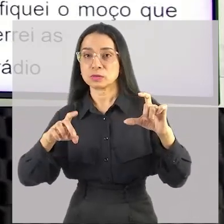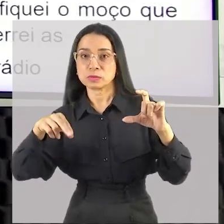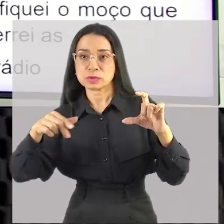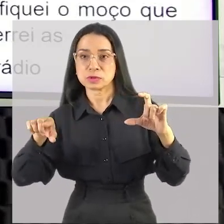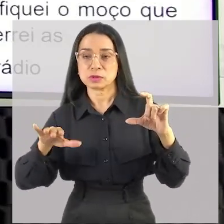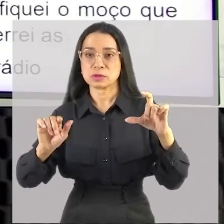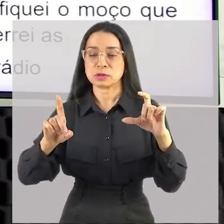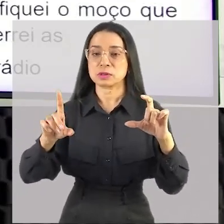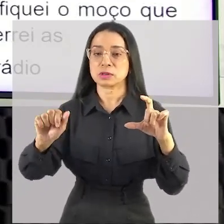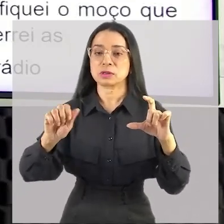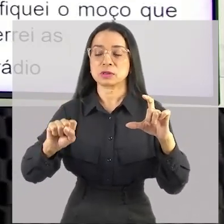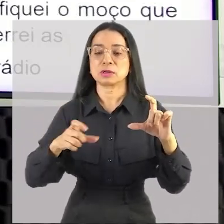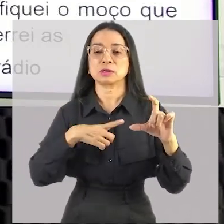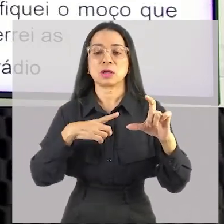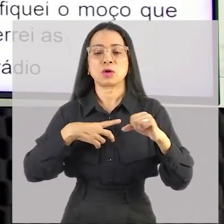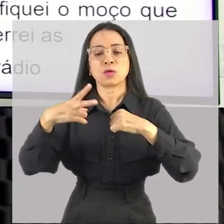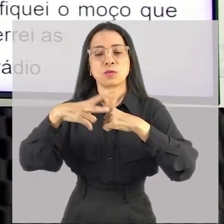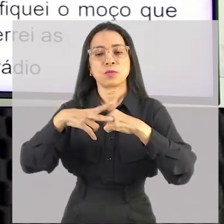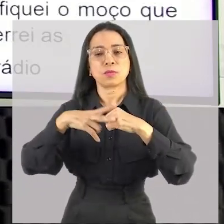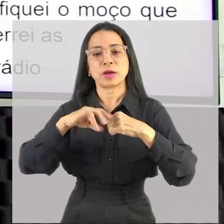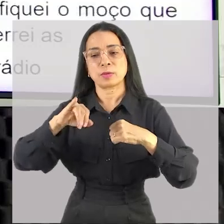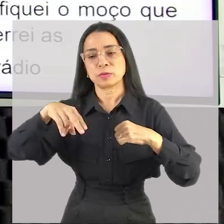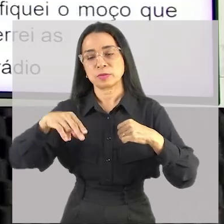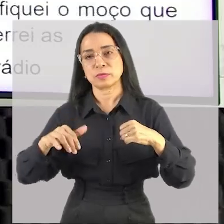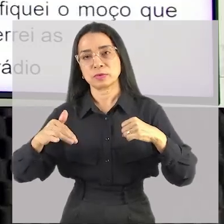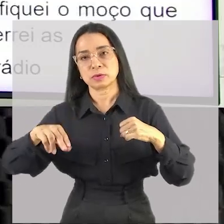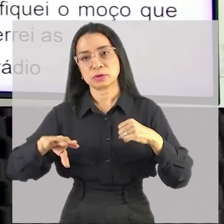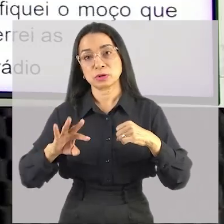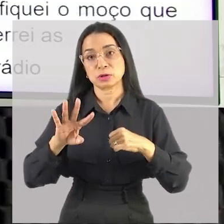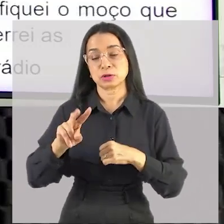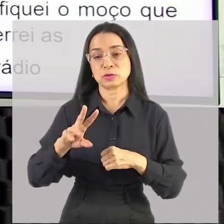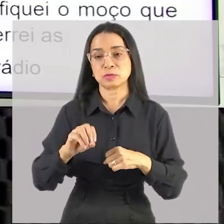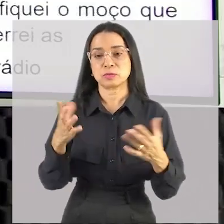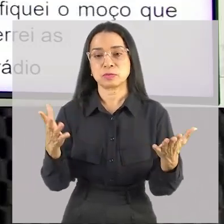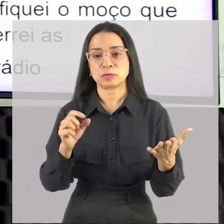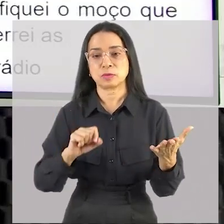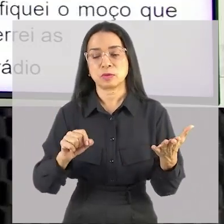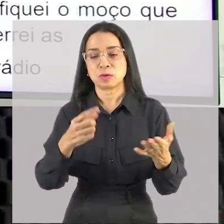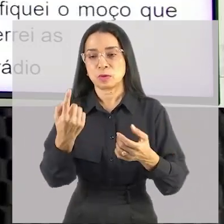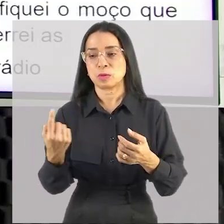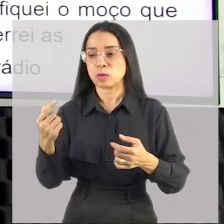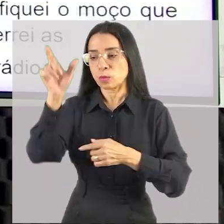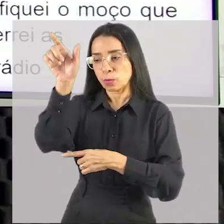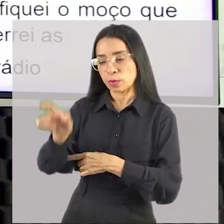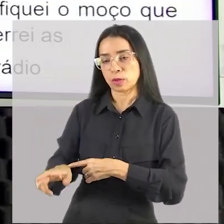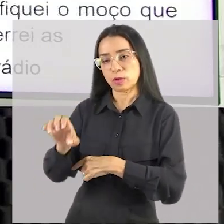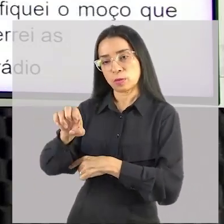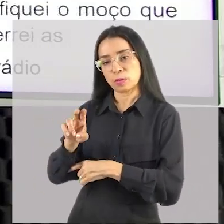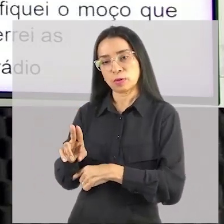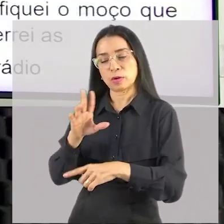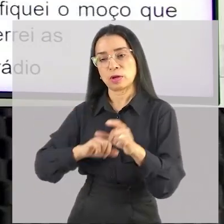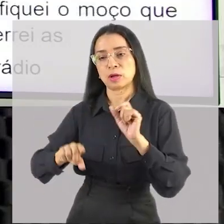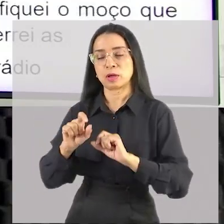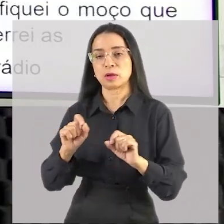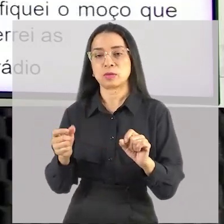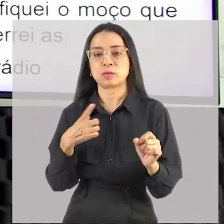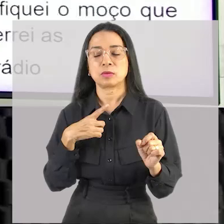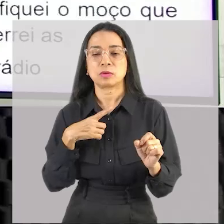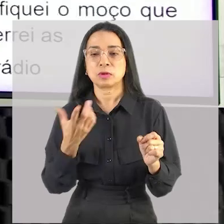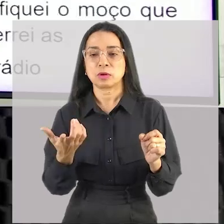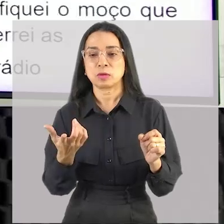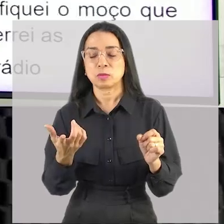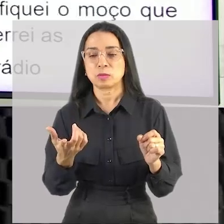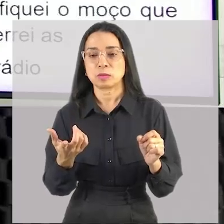é o caso. Então, ó, passei o pente no cabelo. Sujeito eu, aqui eu tenho um predicado, passei o pente no cabelo, uma